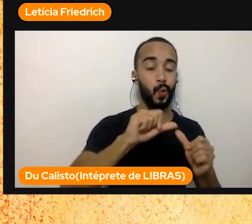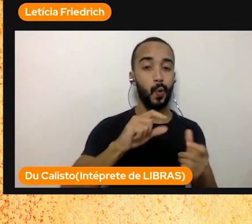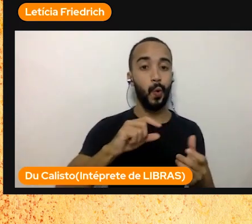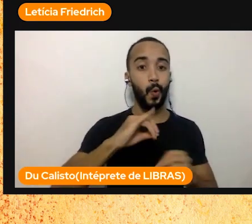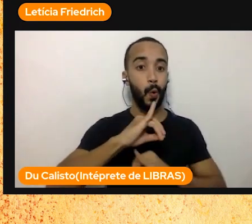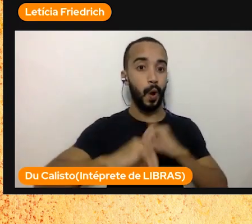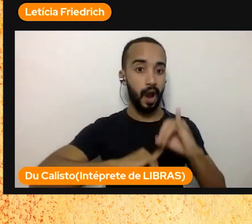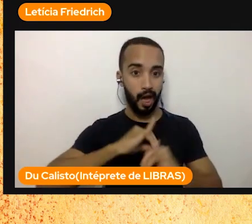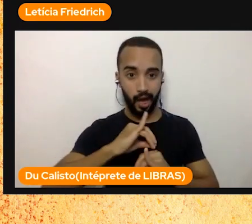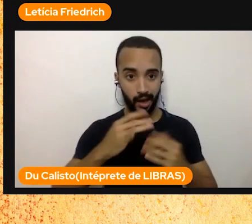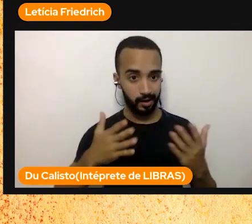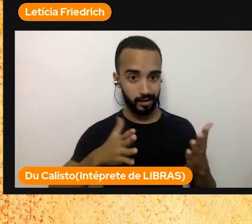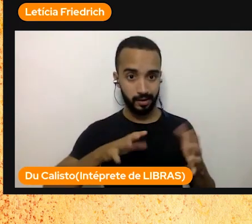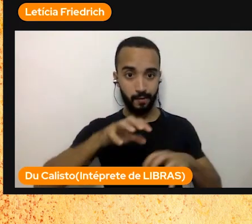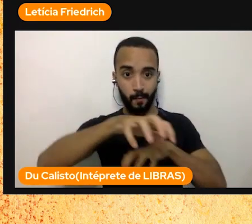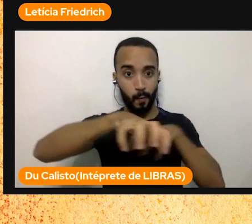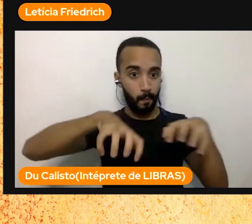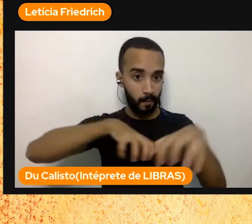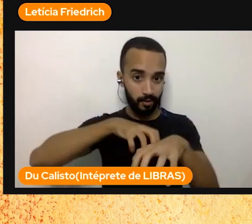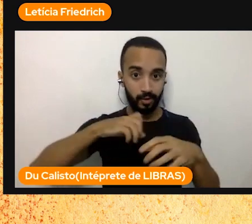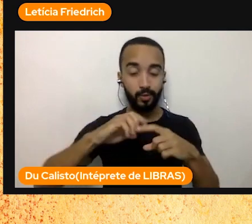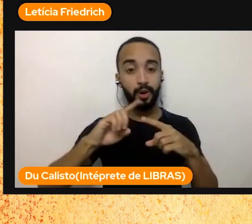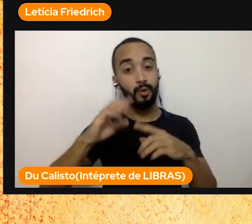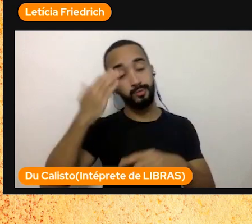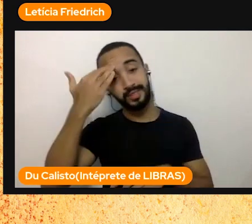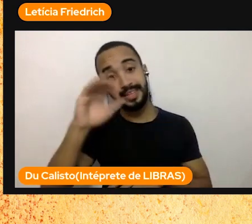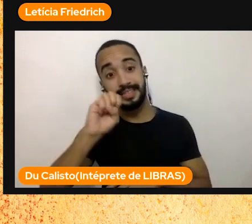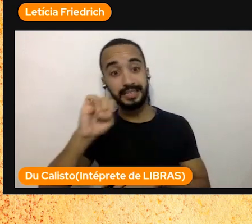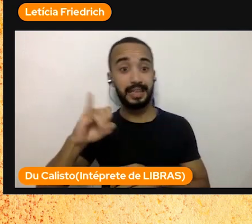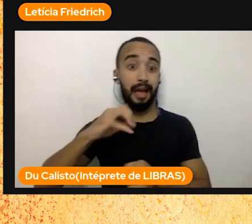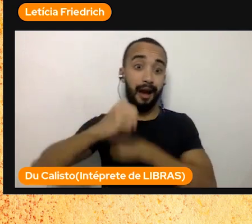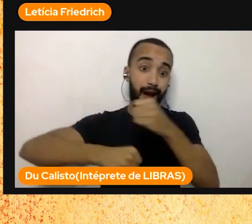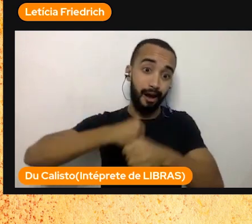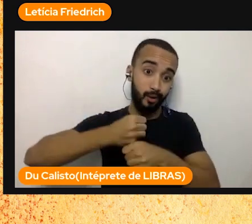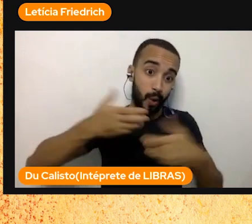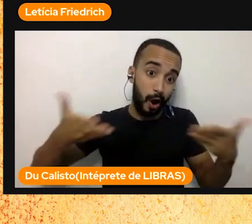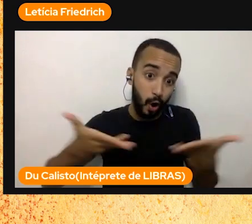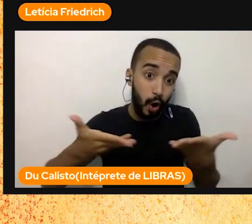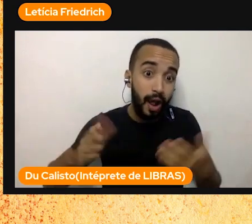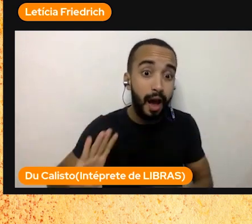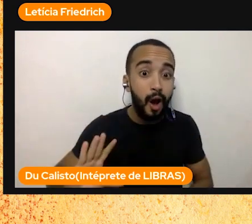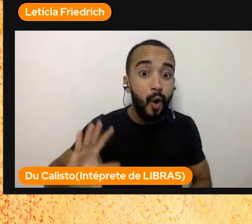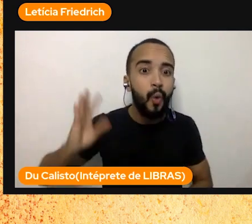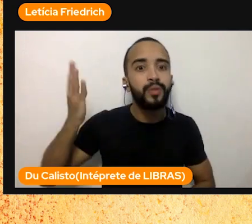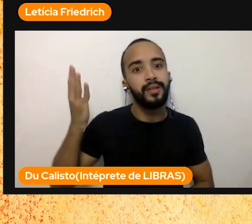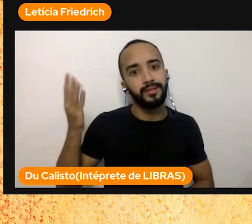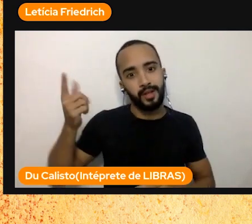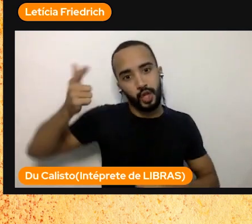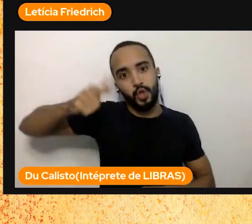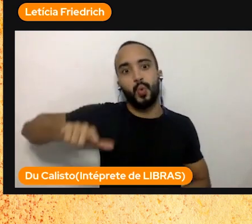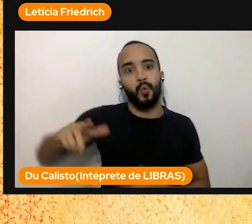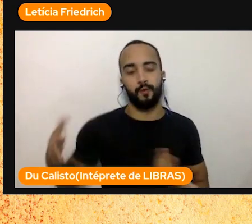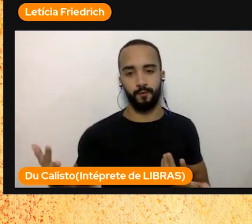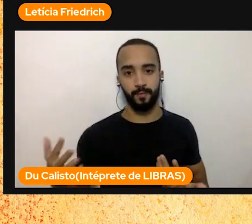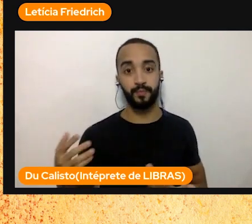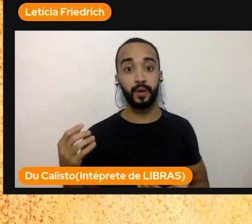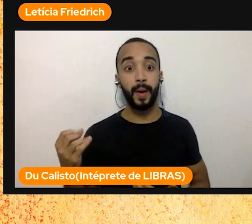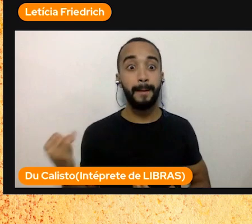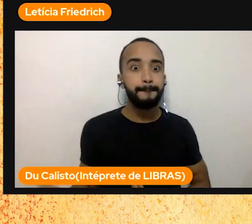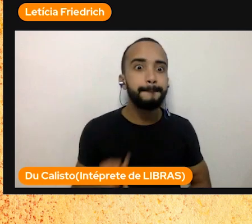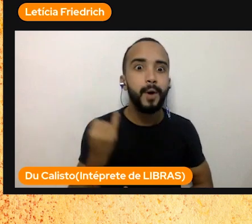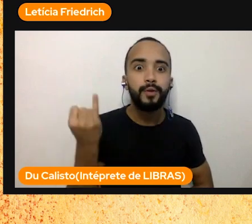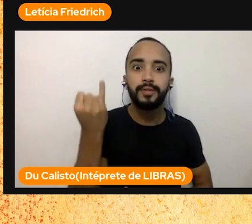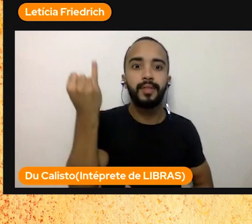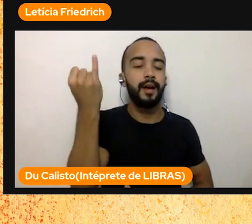eles vão acontecer esse ano, né? Há uma movimentação, mas não tem certeza. Então, é muito importante marcar a presença, estar lá trazendo os